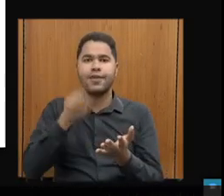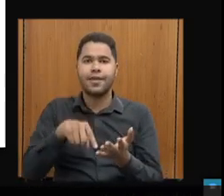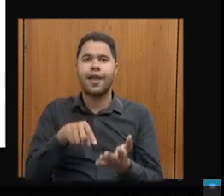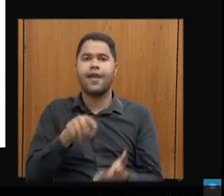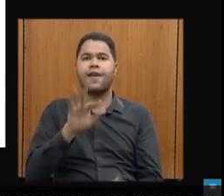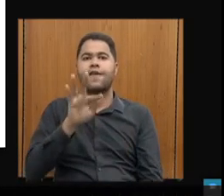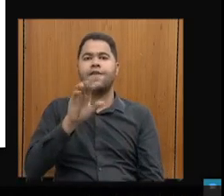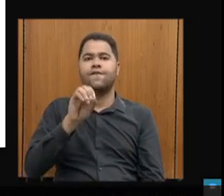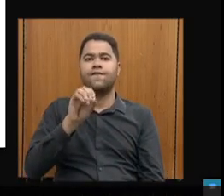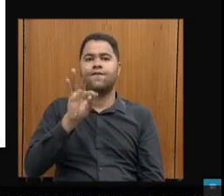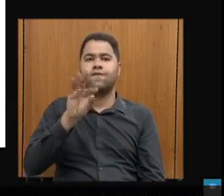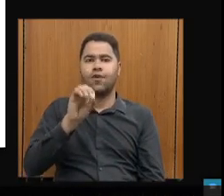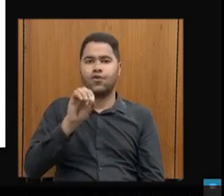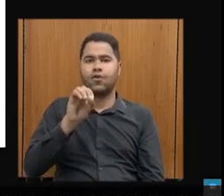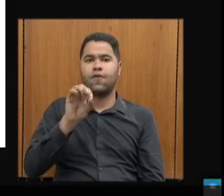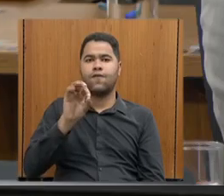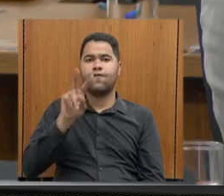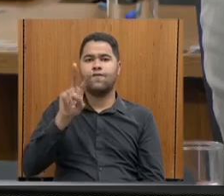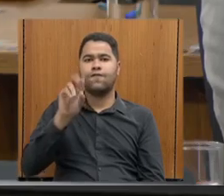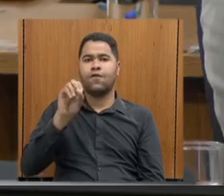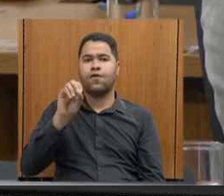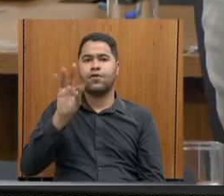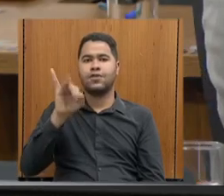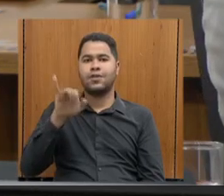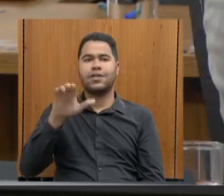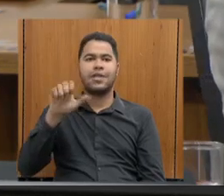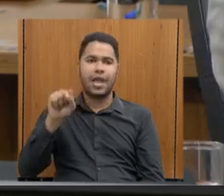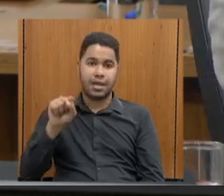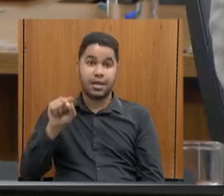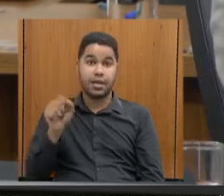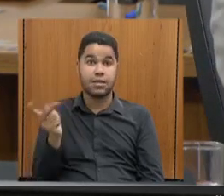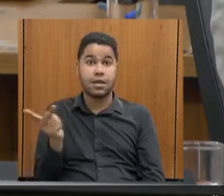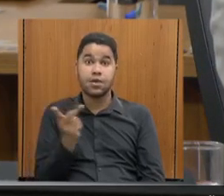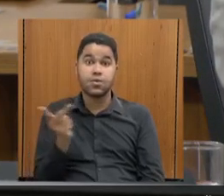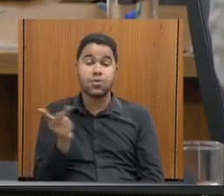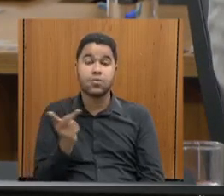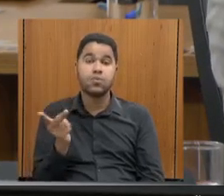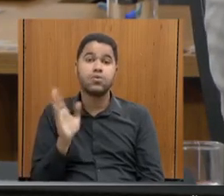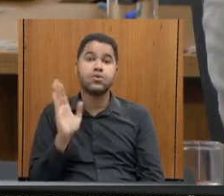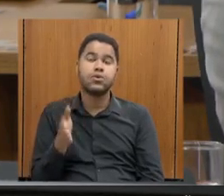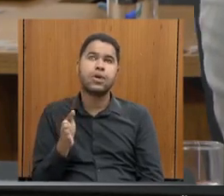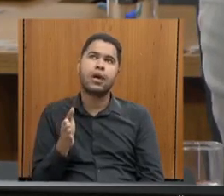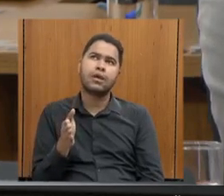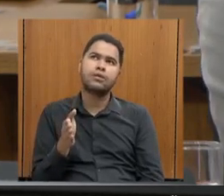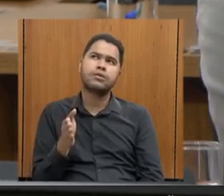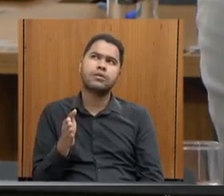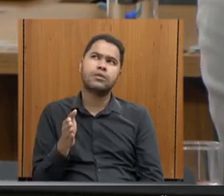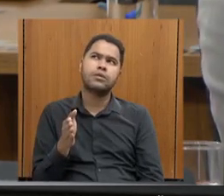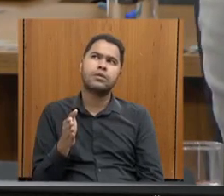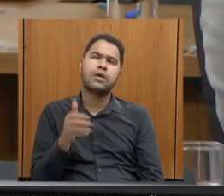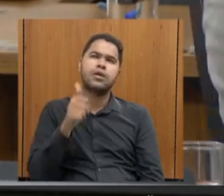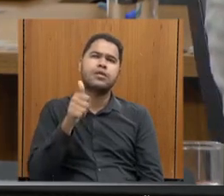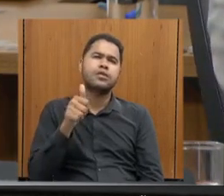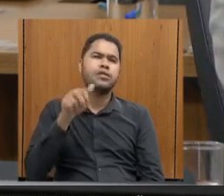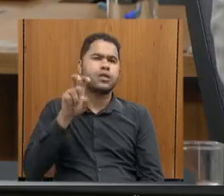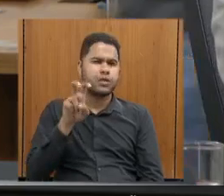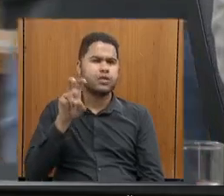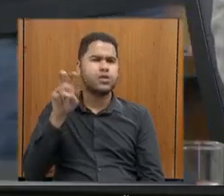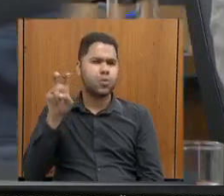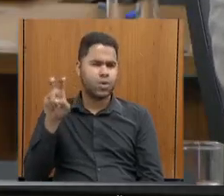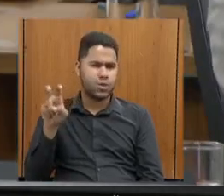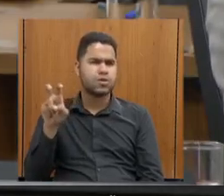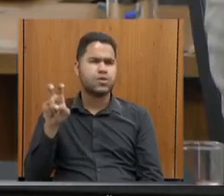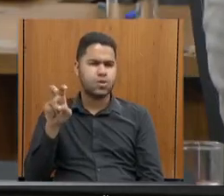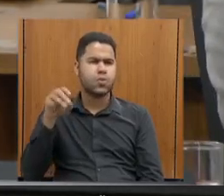Boa Esperança e Três Marias só essas duas aí a gente tá falando de 155